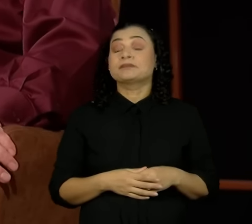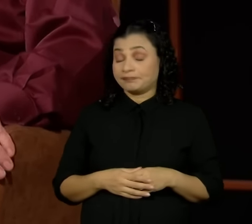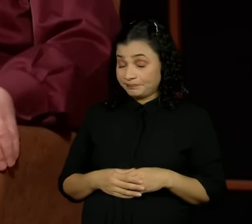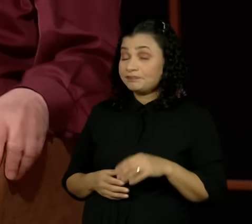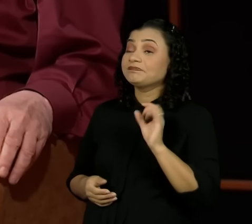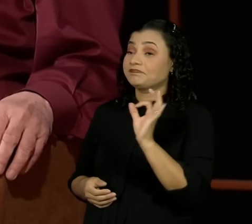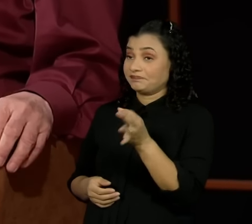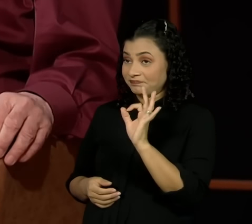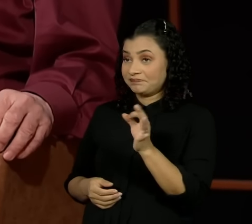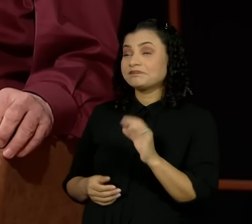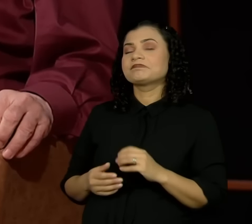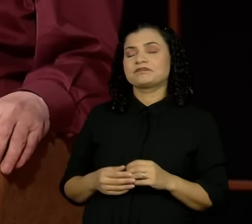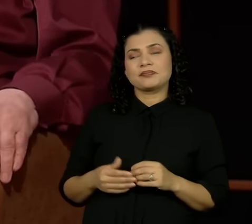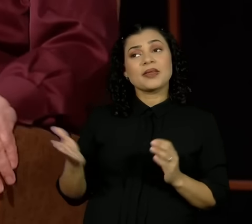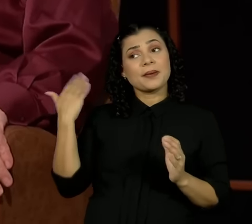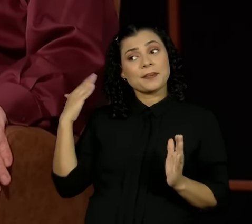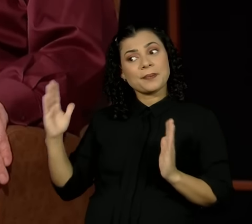nessa época